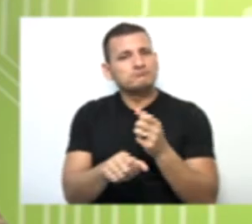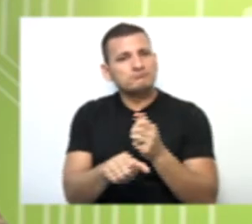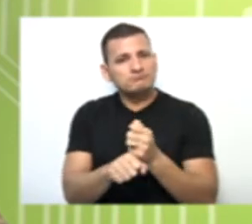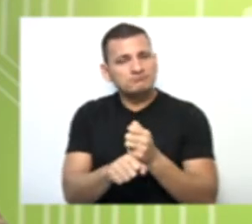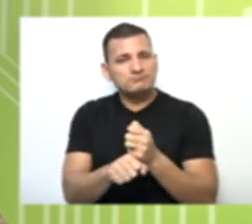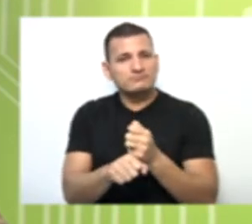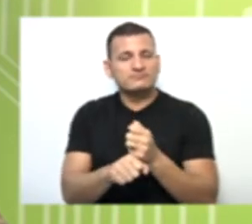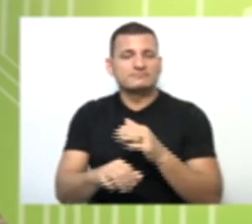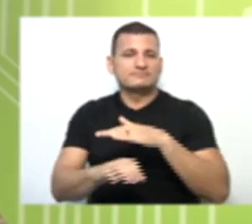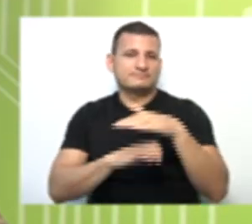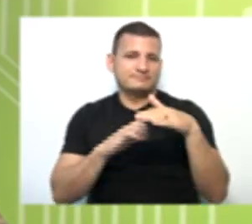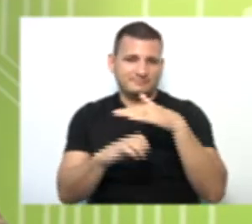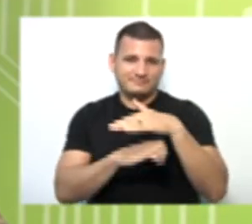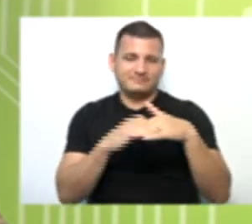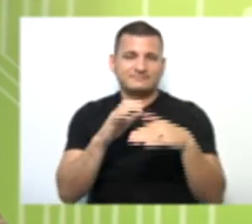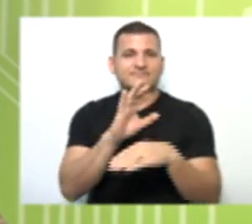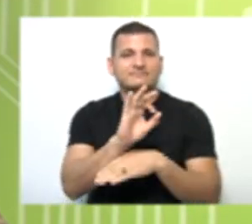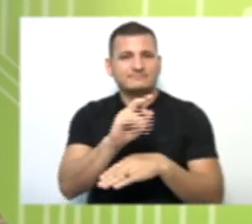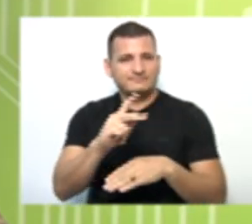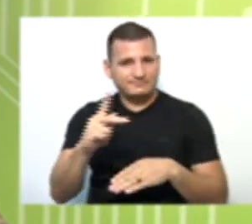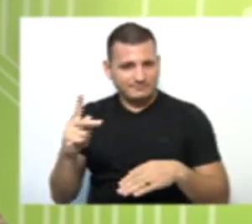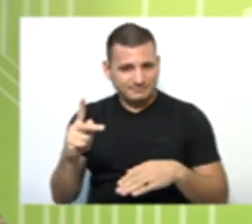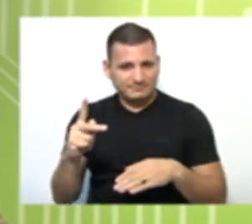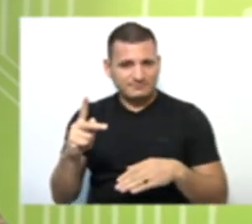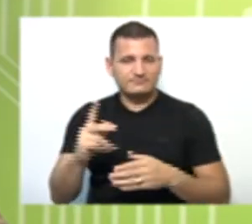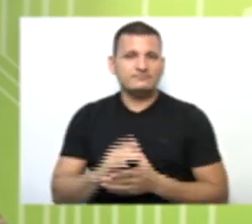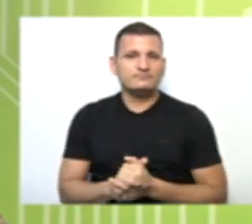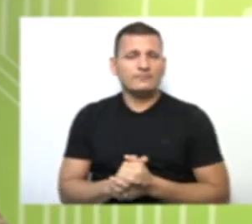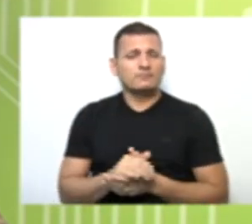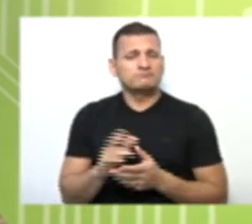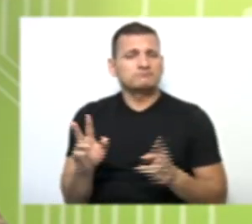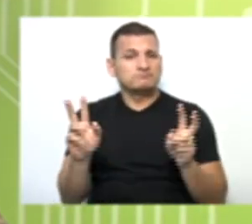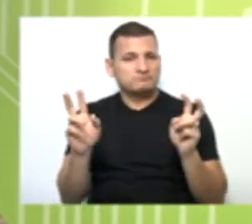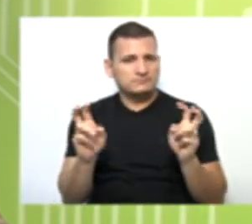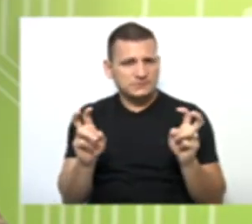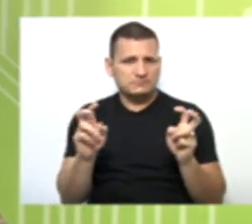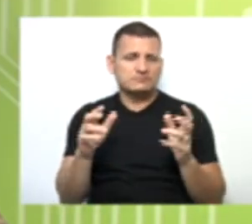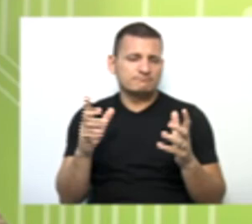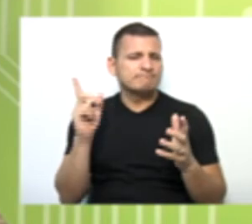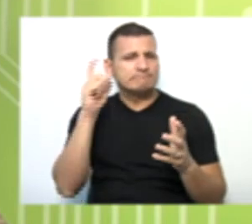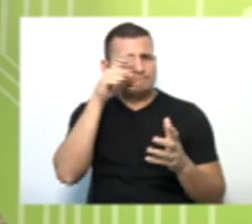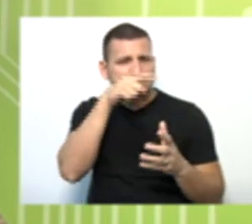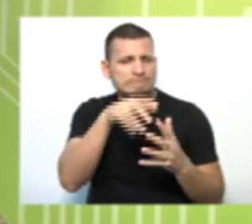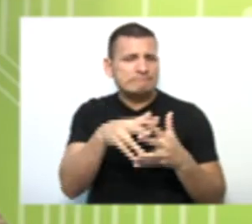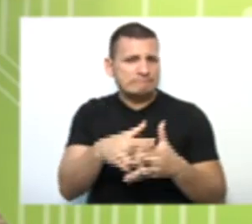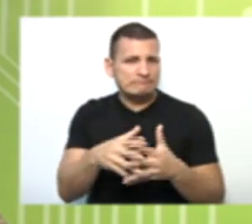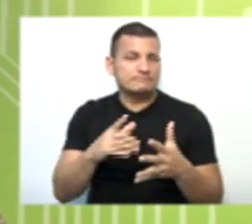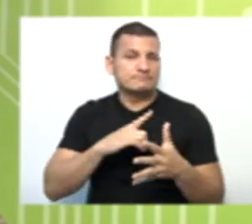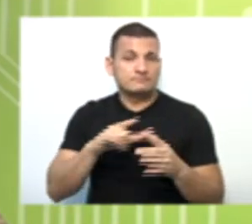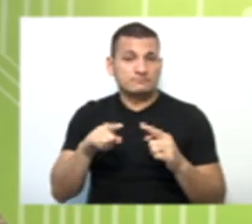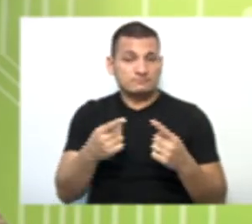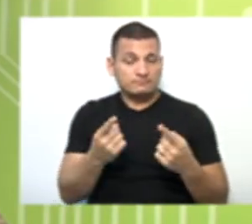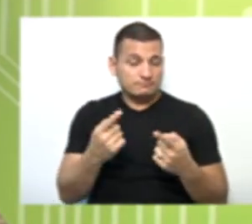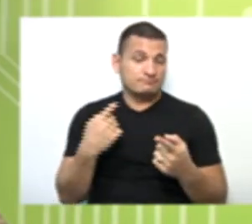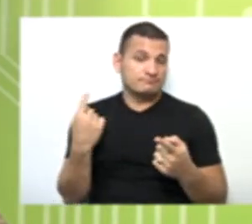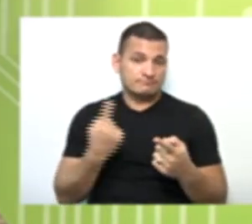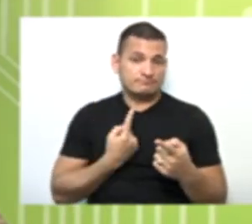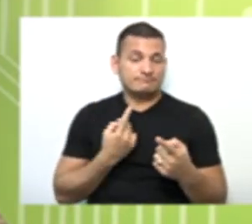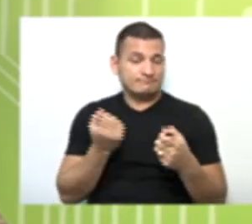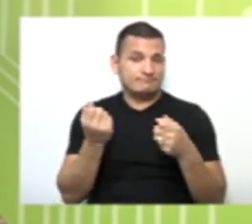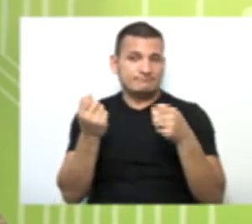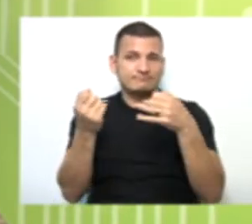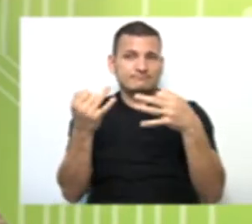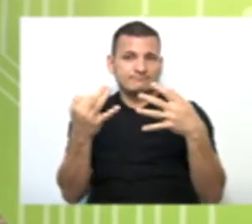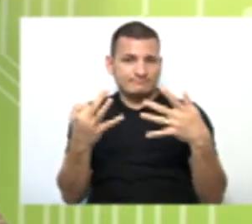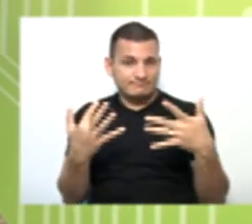Empresas Cooperativistas, né, um tema bastante complexo, mas estamos aqui para desvendar os mistérios